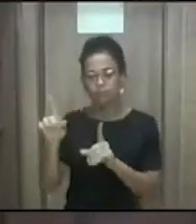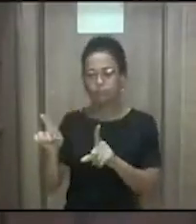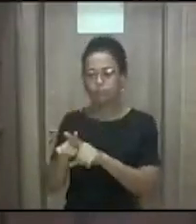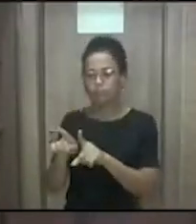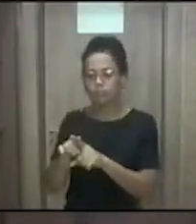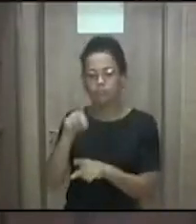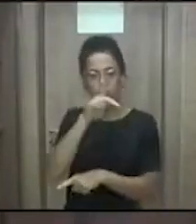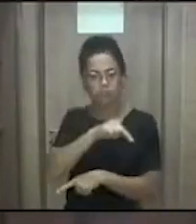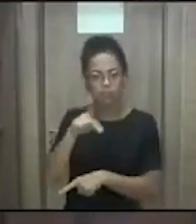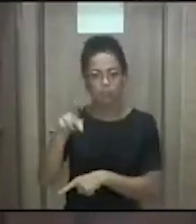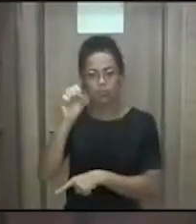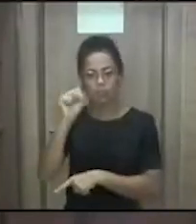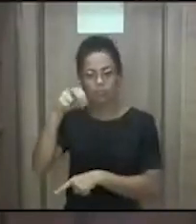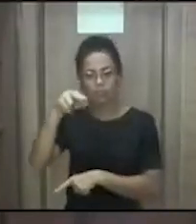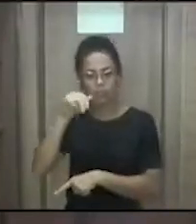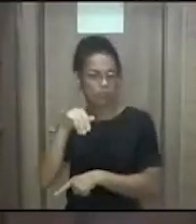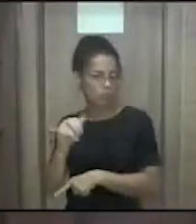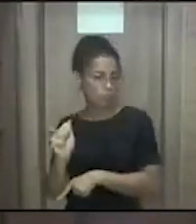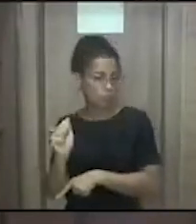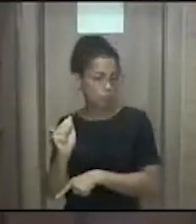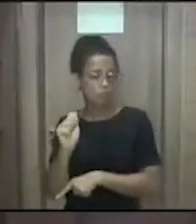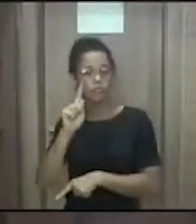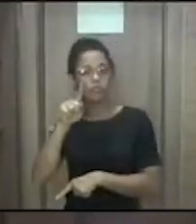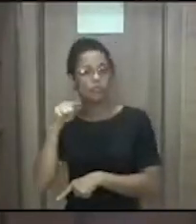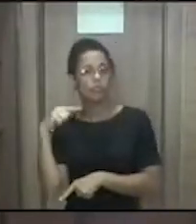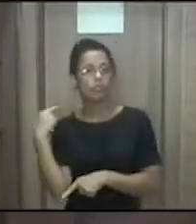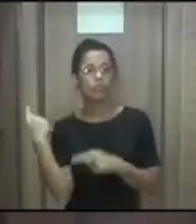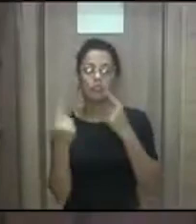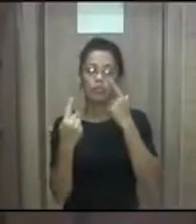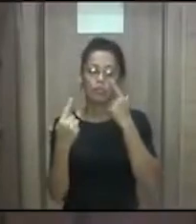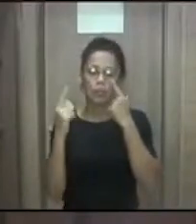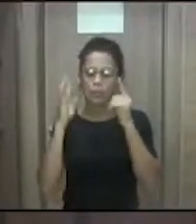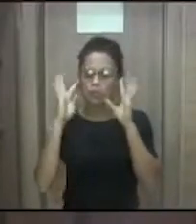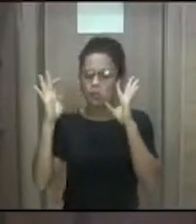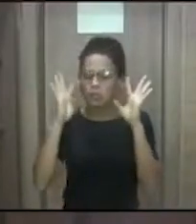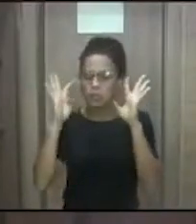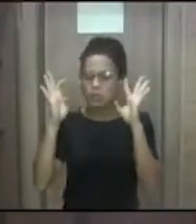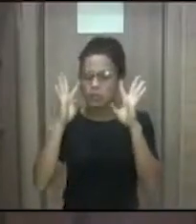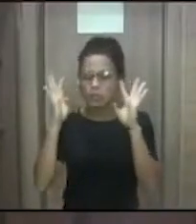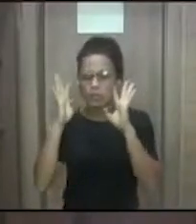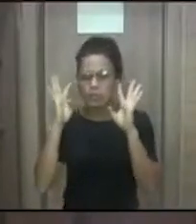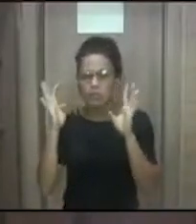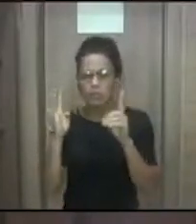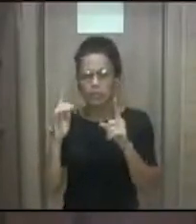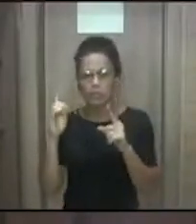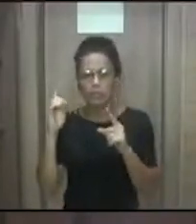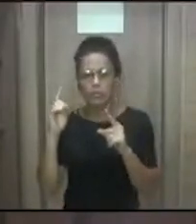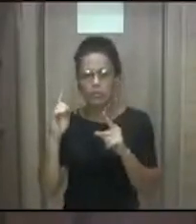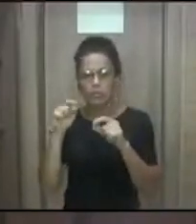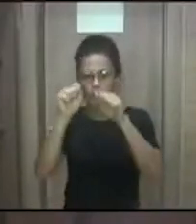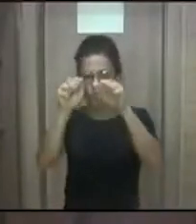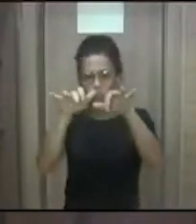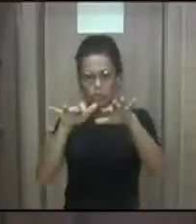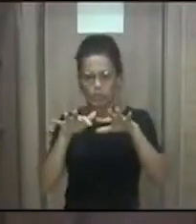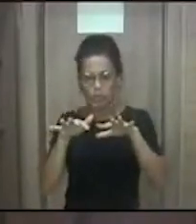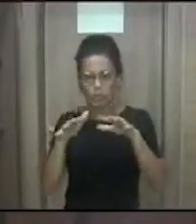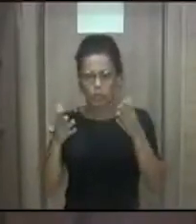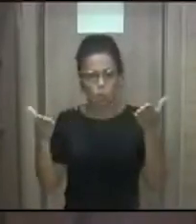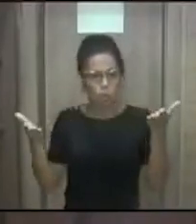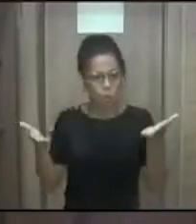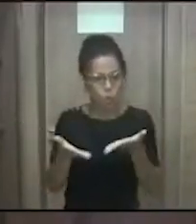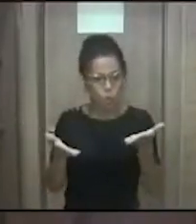Sônia. Acho que eu fiquei aqui pensando, olhando para o auditório, que pena que hoje,